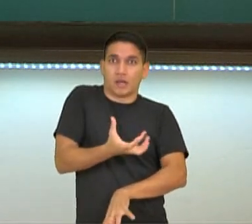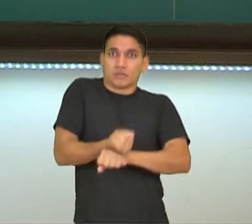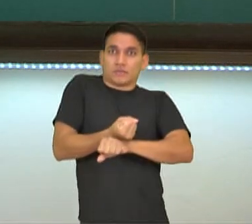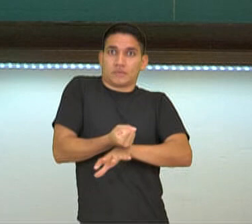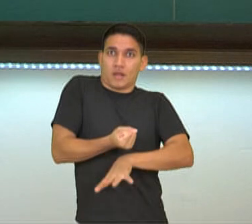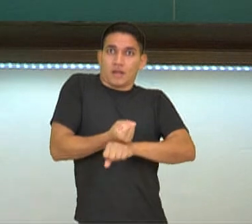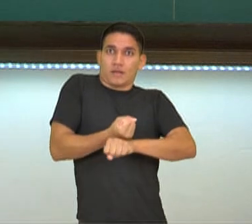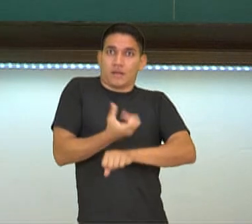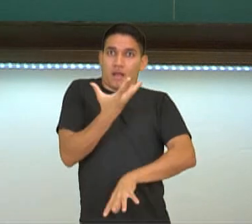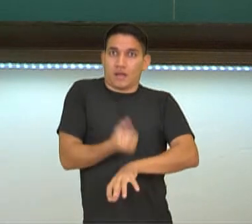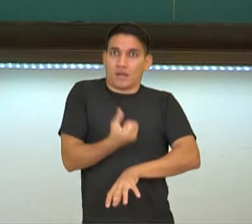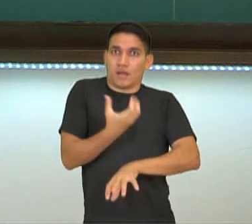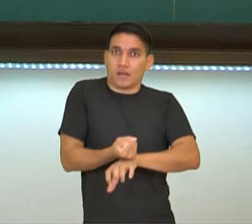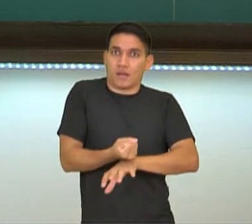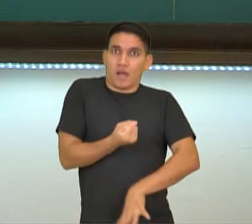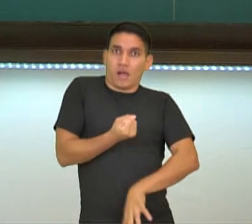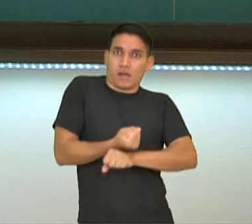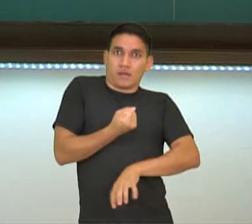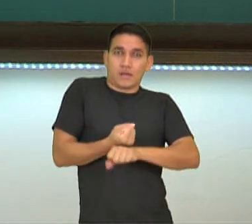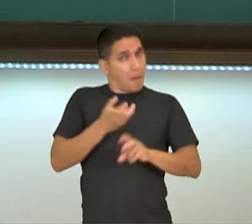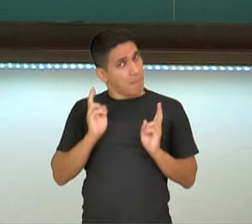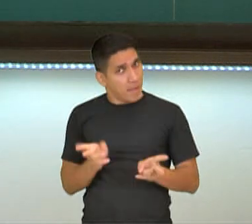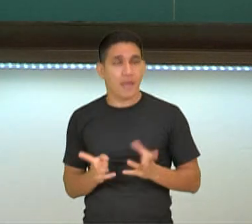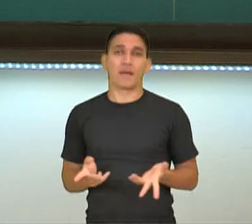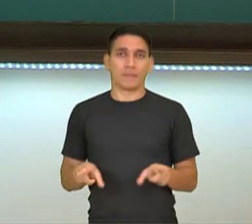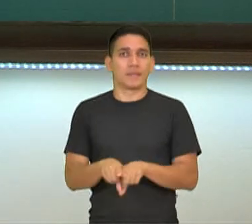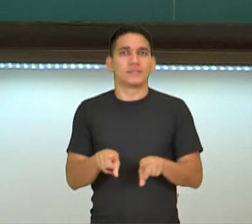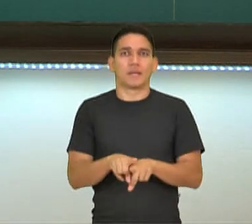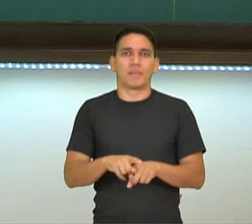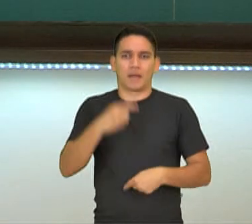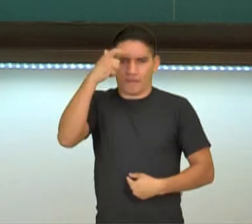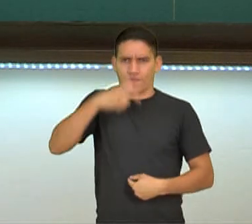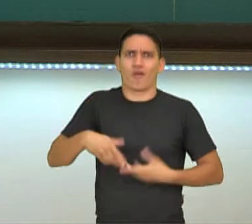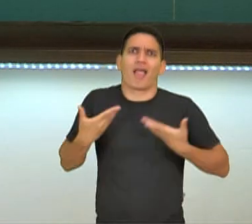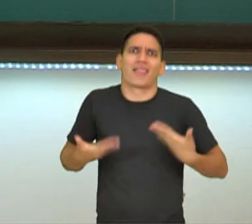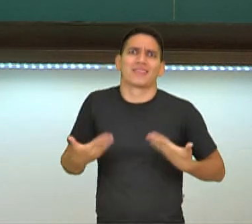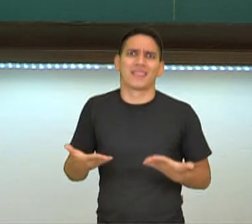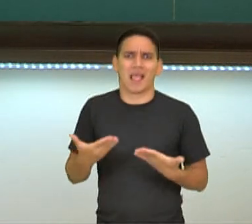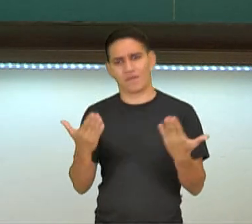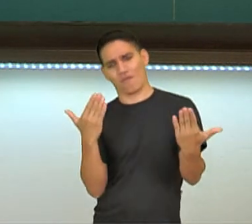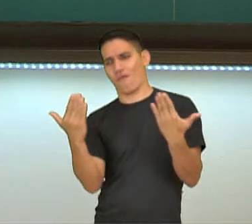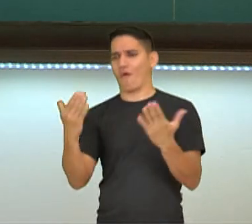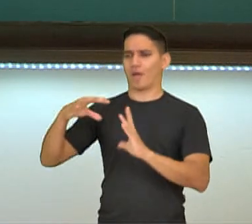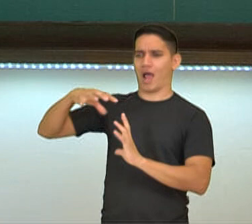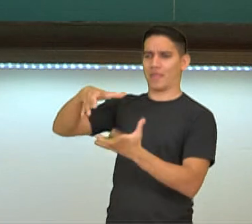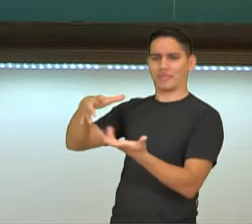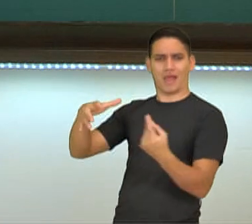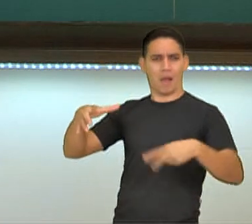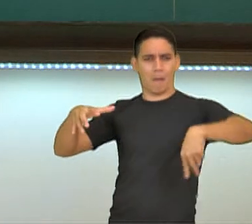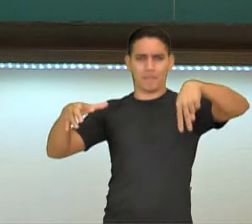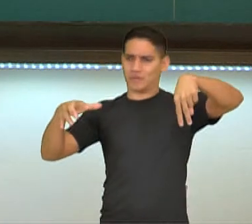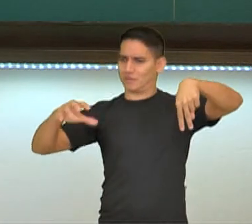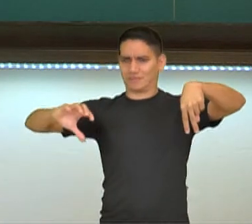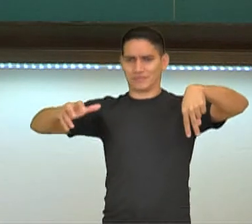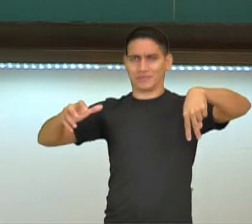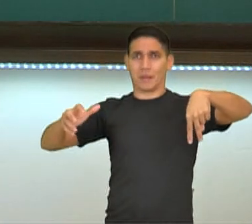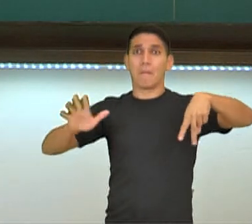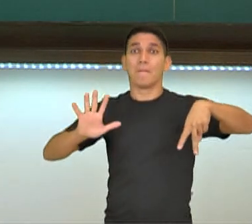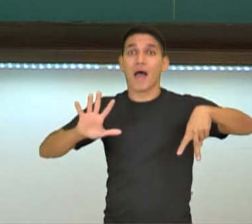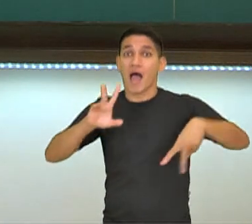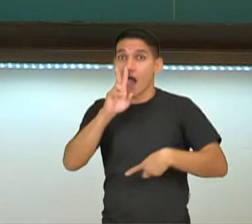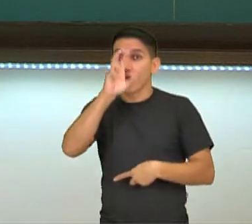seja desprezível perto do campo gravitacional imenso da Terra, a força trocada entre você e a Terra é a